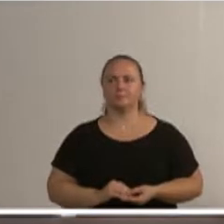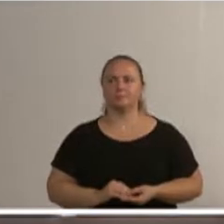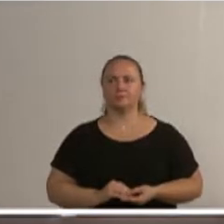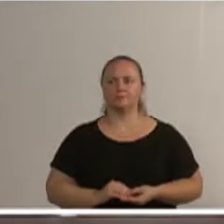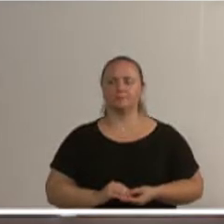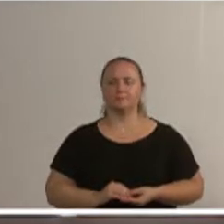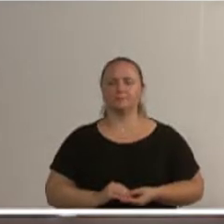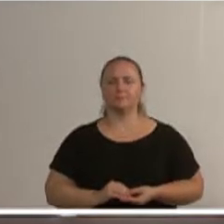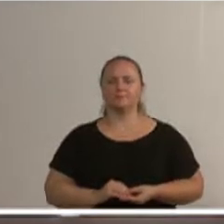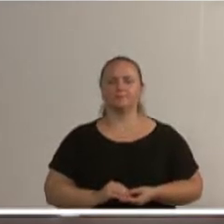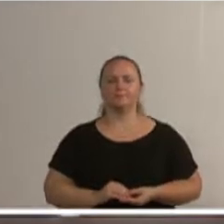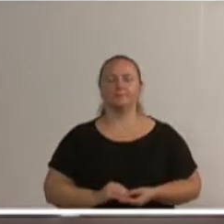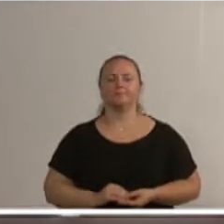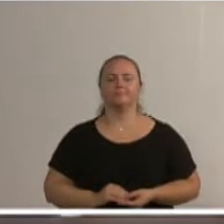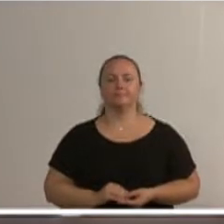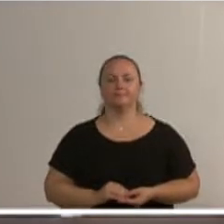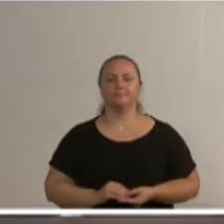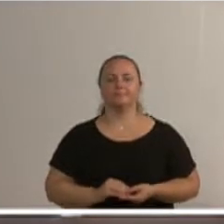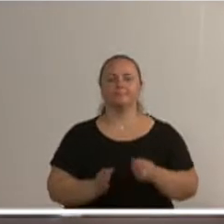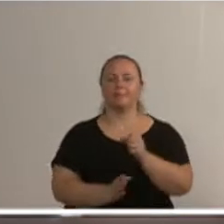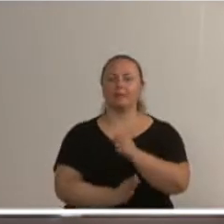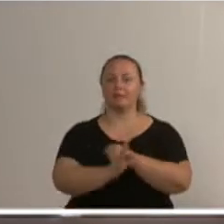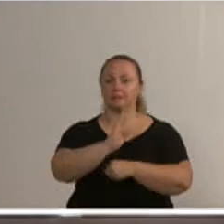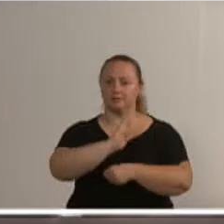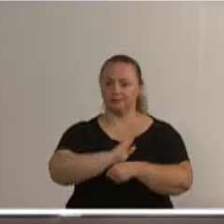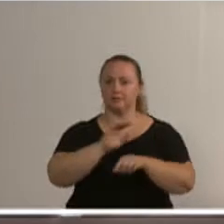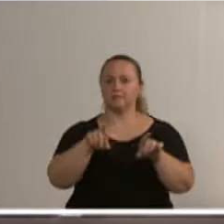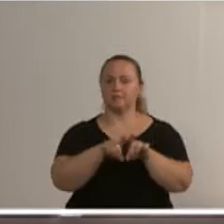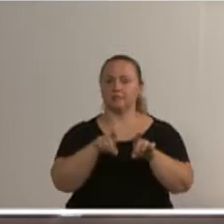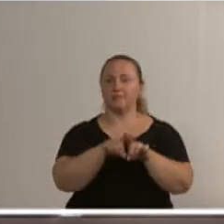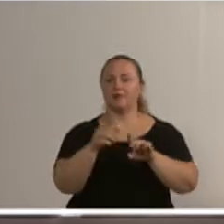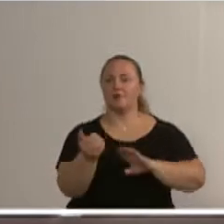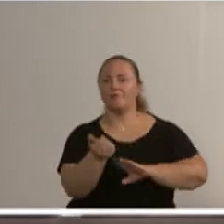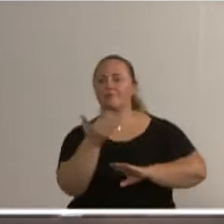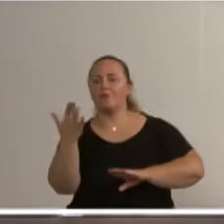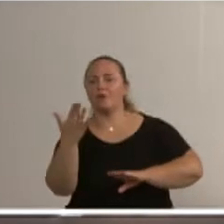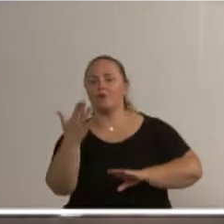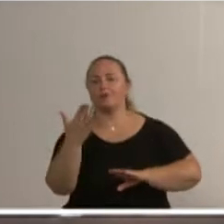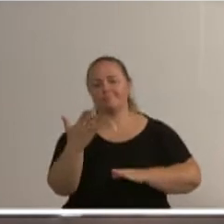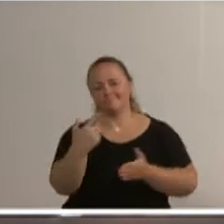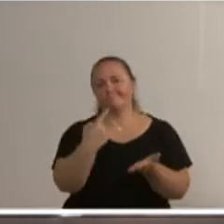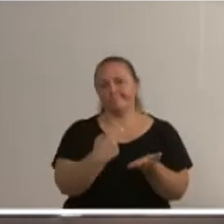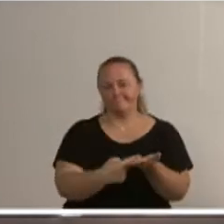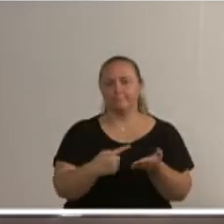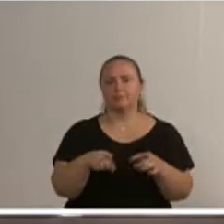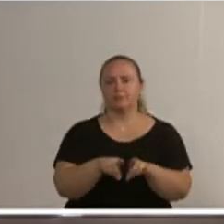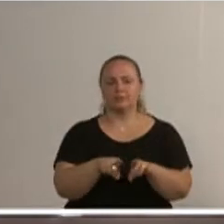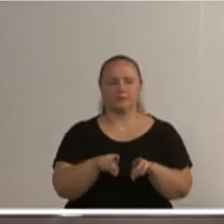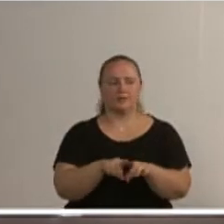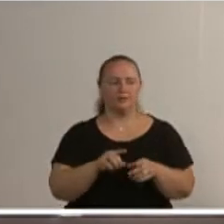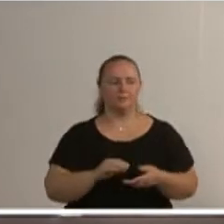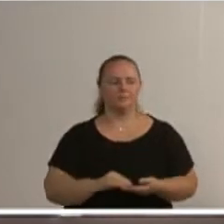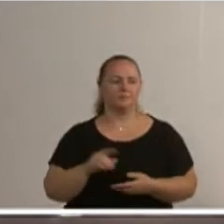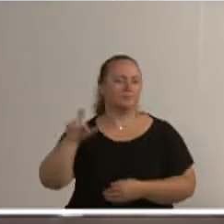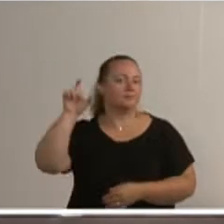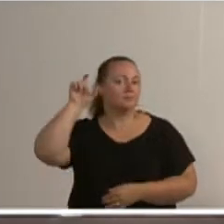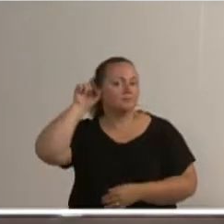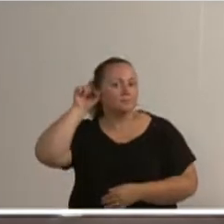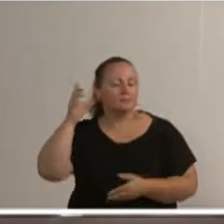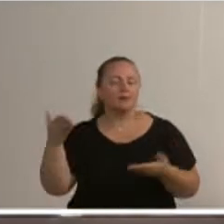o vereador Zeca Bombeiro também, agenda externa. Convido também o senhor vereador Jürgen Mantel para que